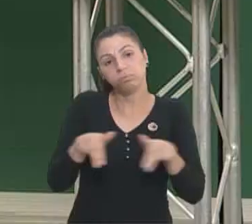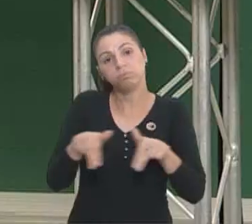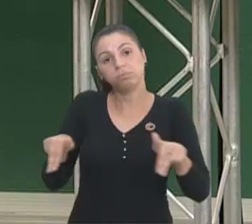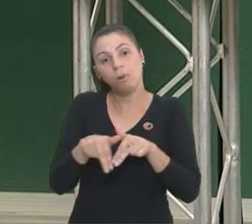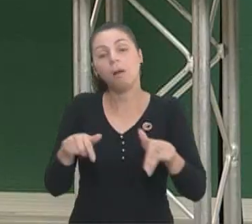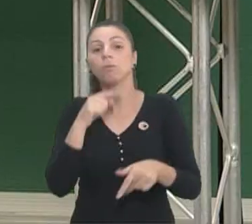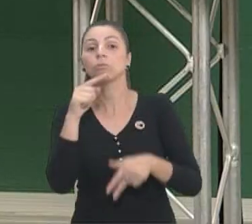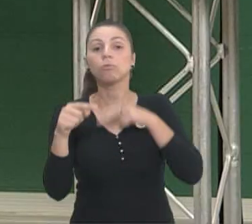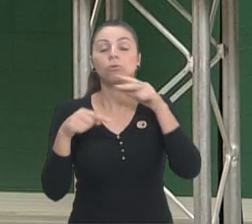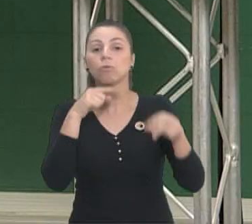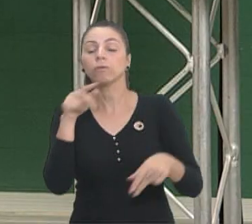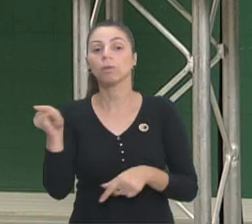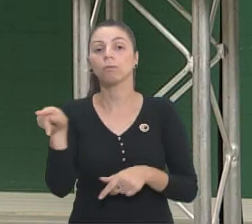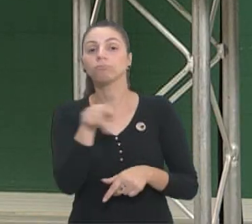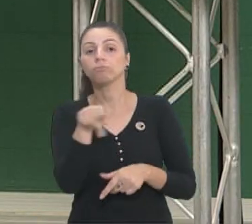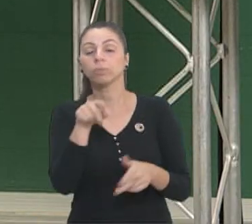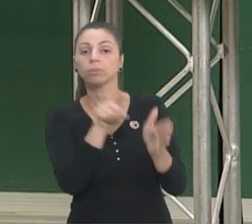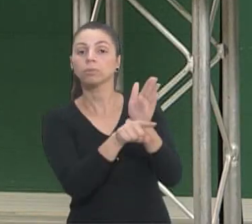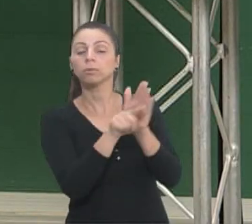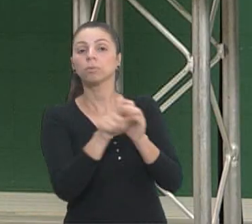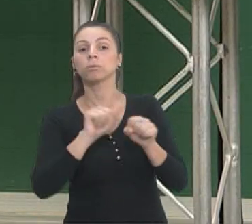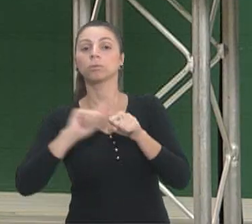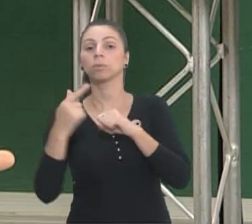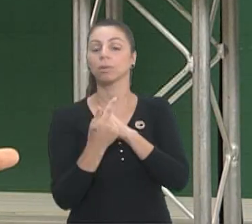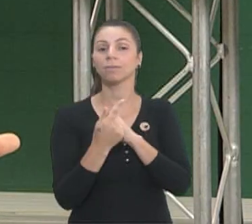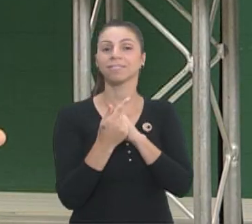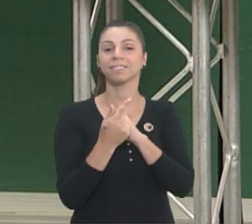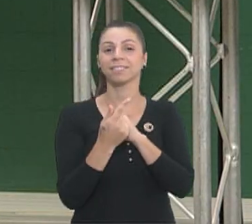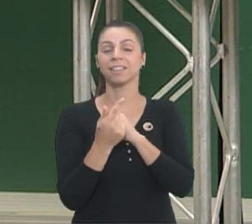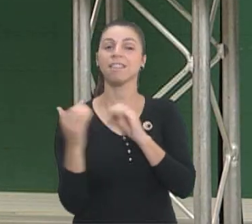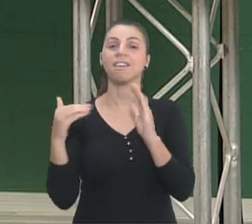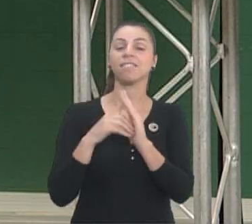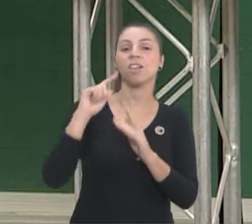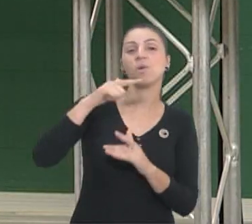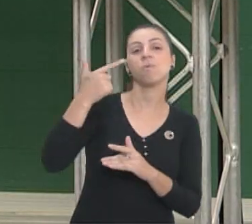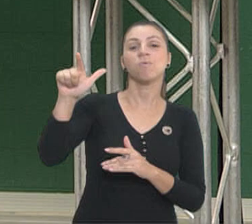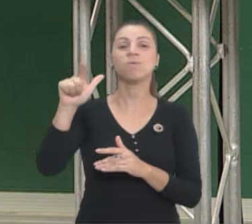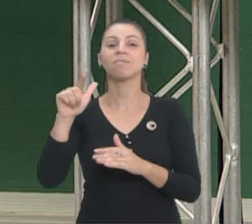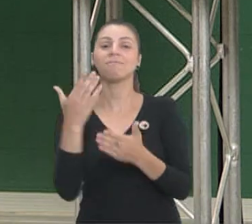seu professor de Geografia. Até a próxima.